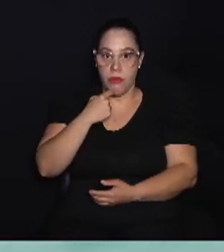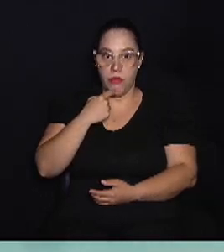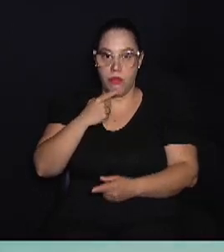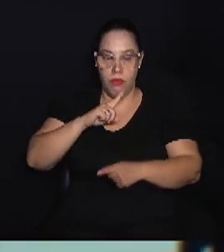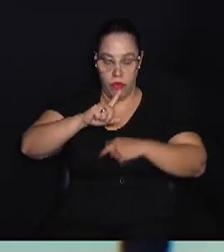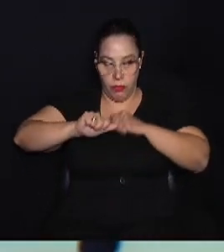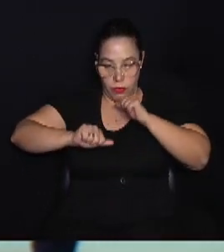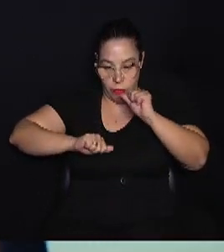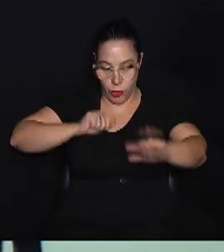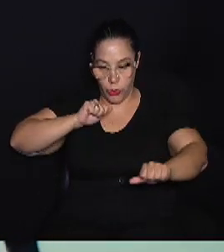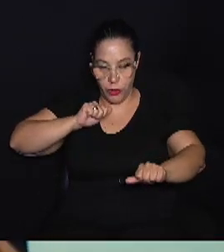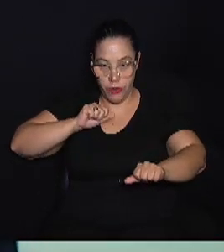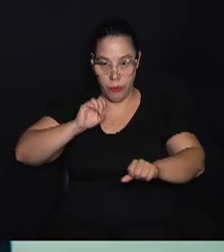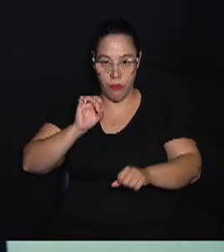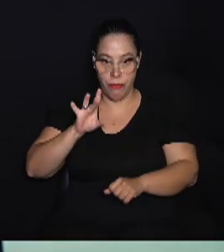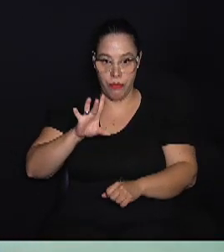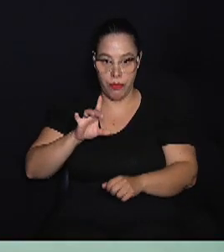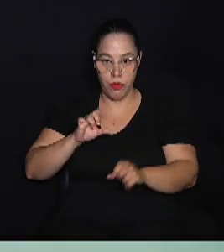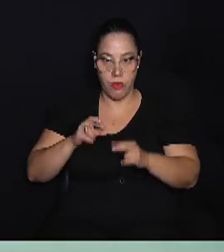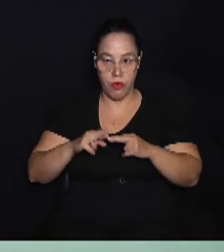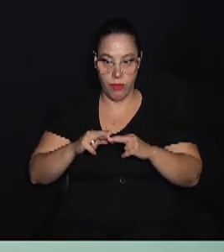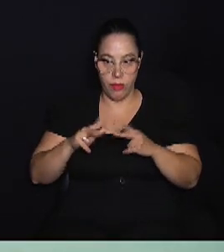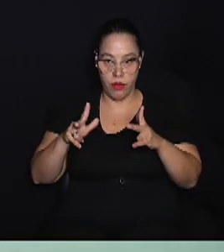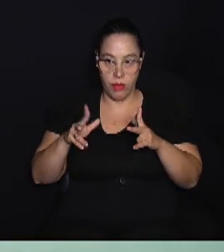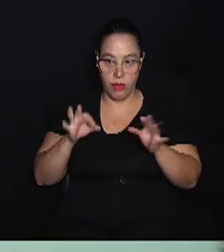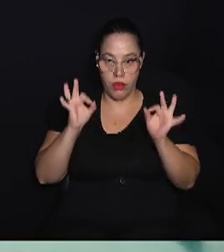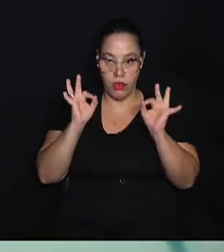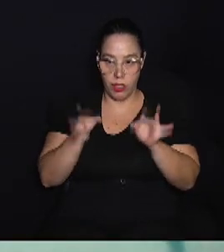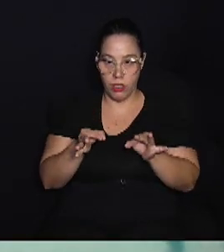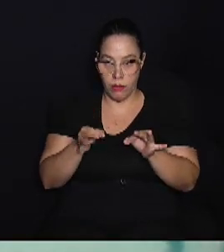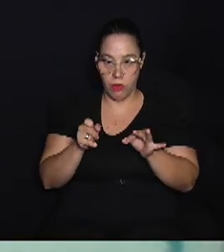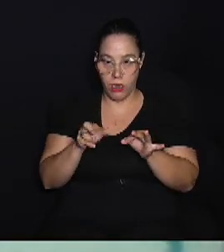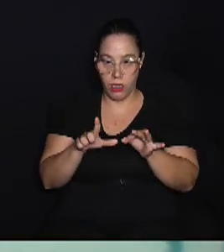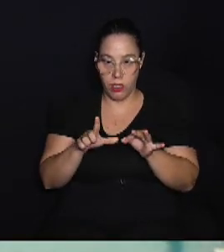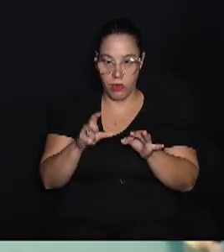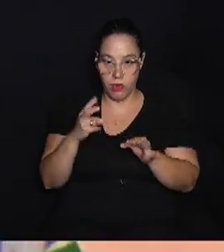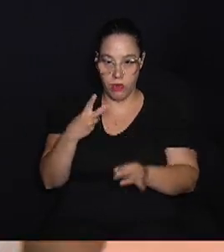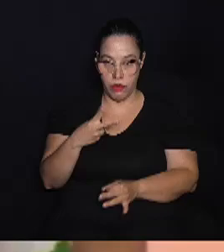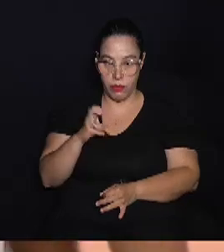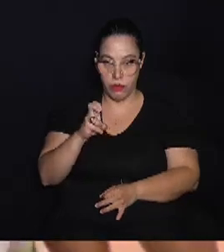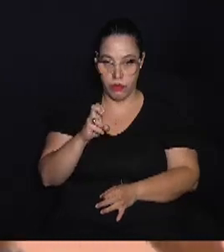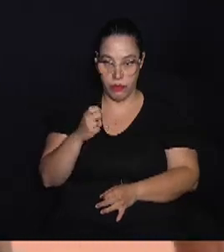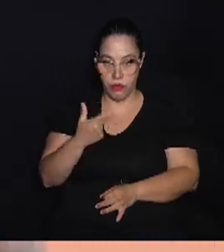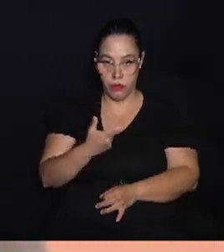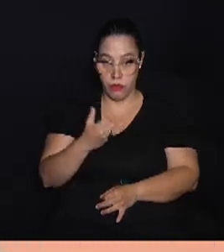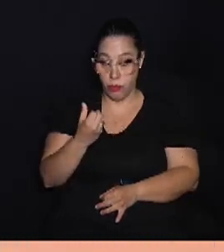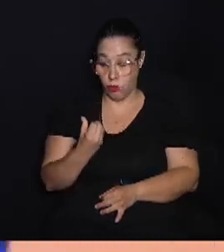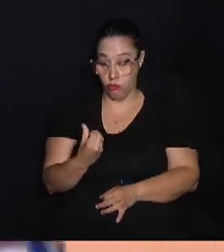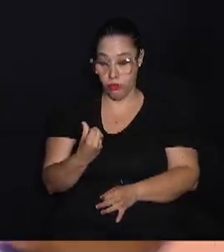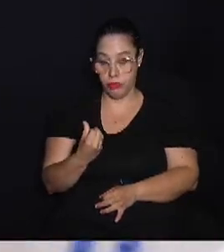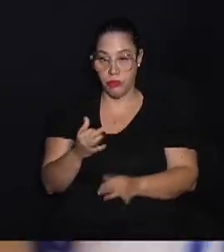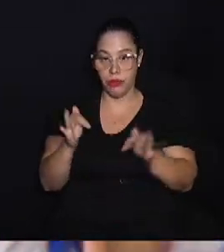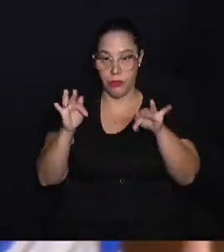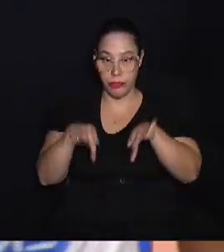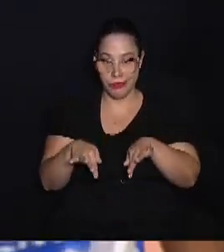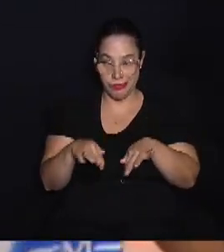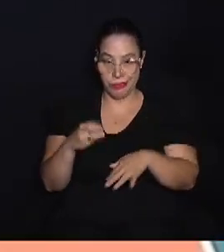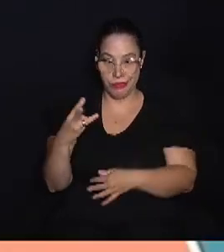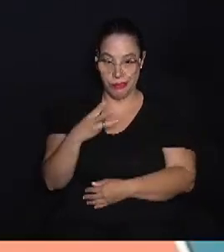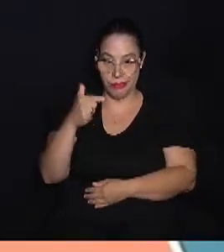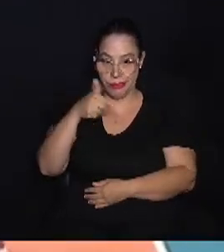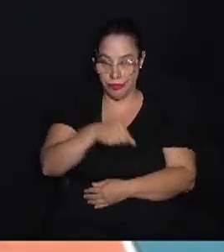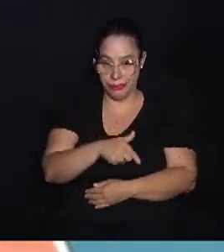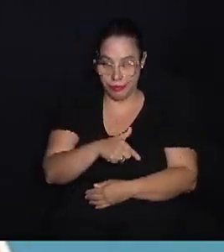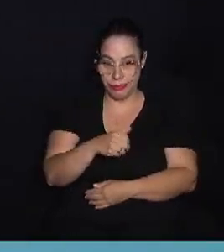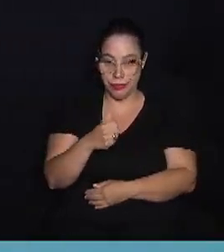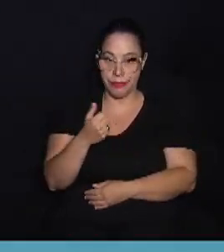virou e foi só ampliando a diferença para definir a parcial em 25-21. Final de jogo,